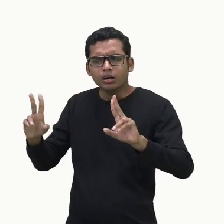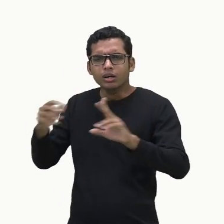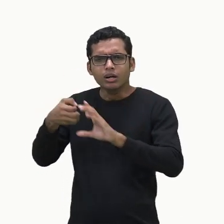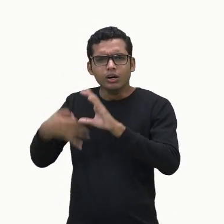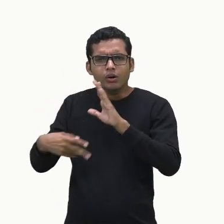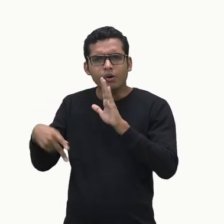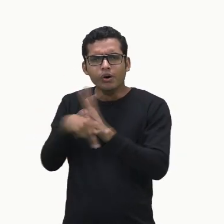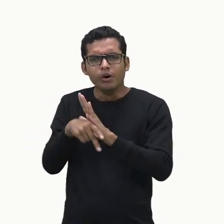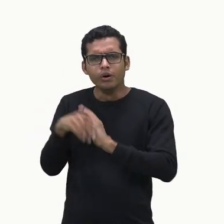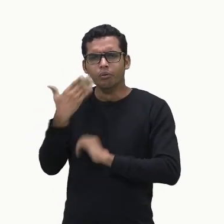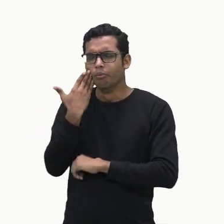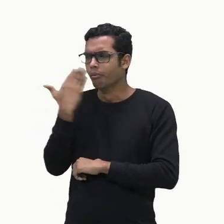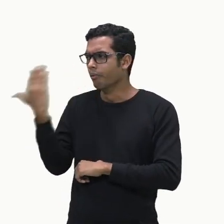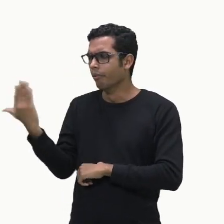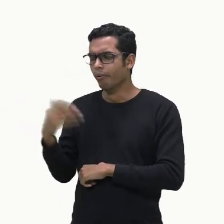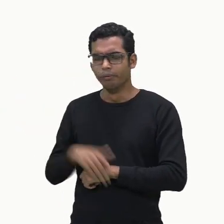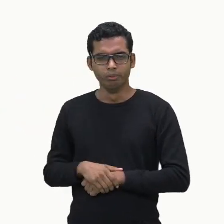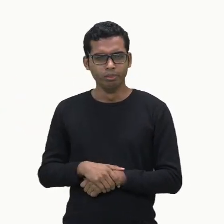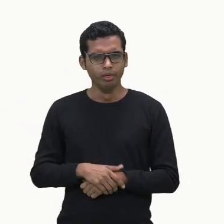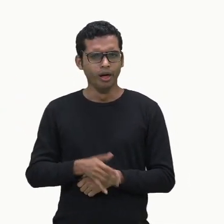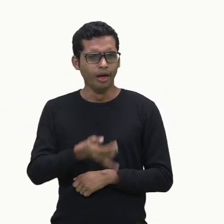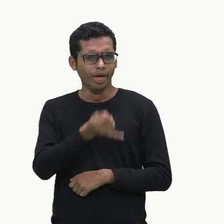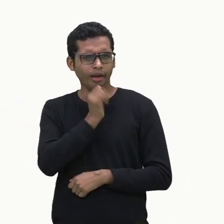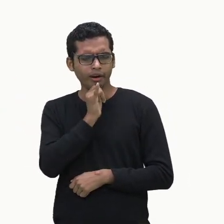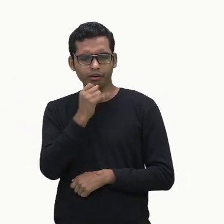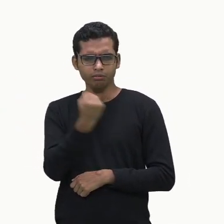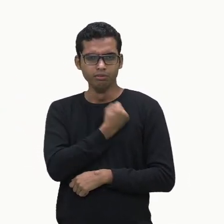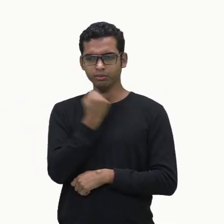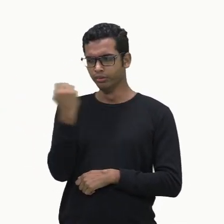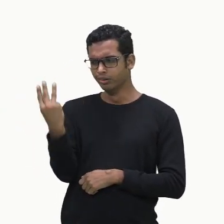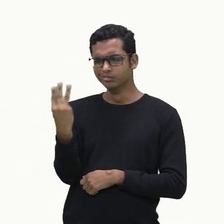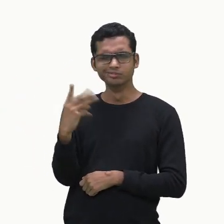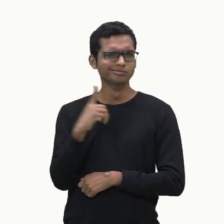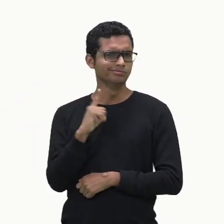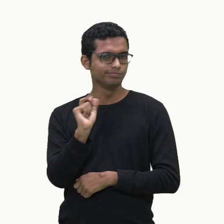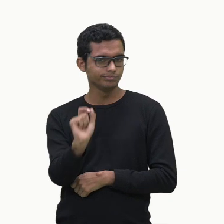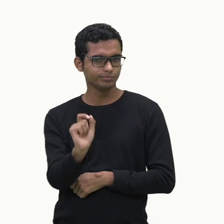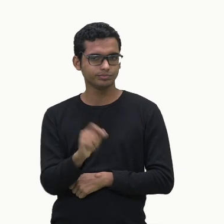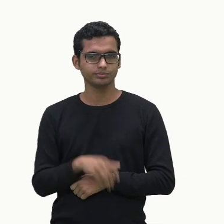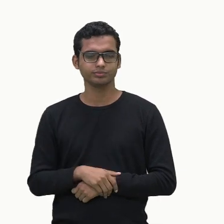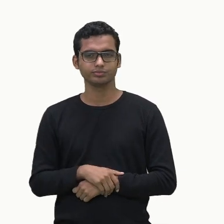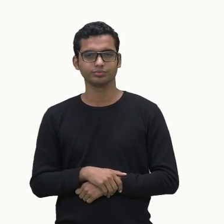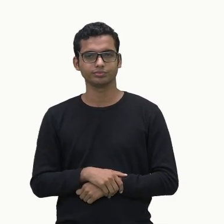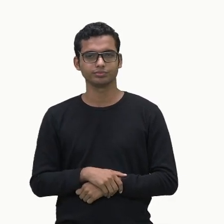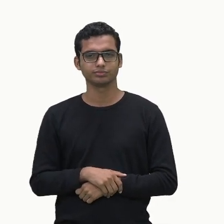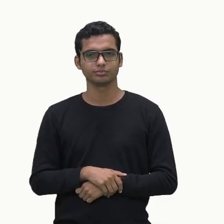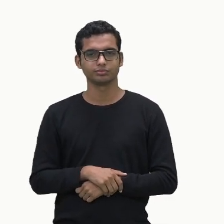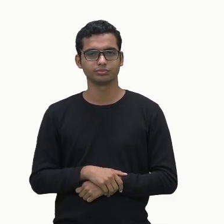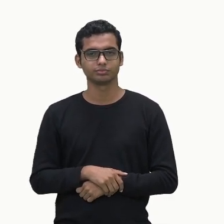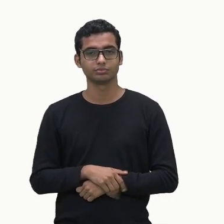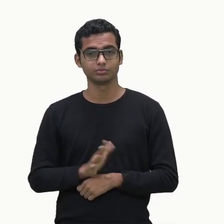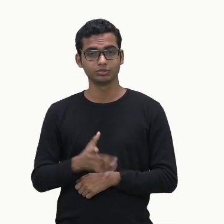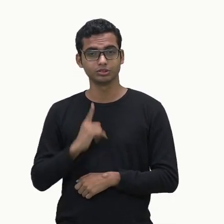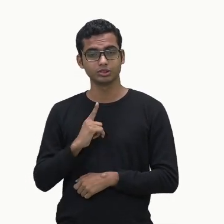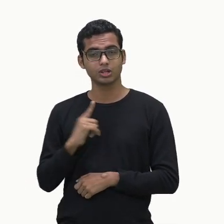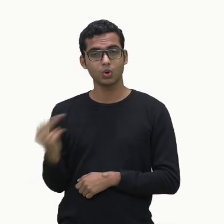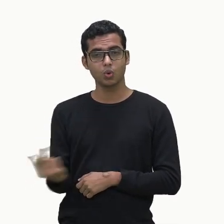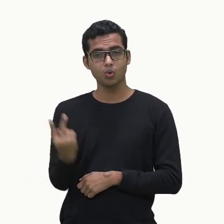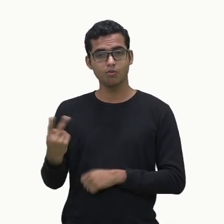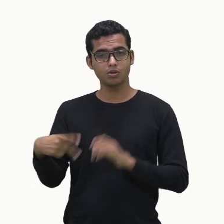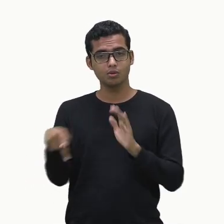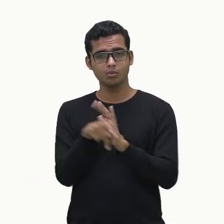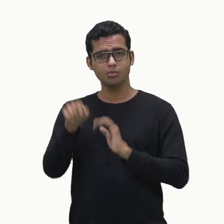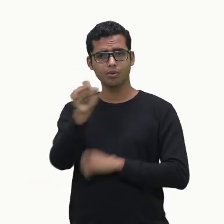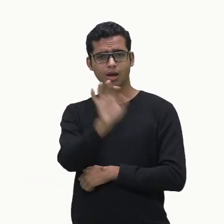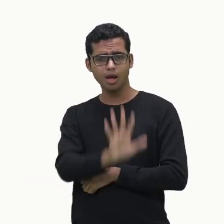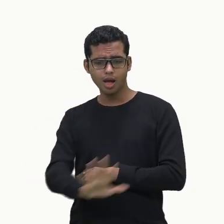tá? Nesse exemplo 3, o que nós temos? Nós já temos aí a medida da área, tá?